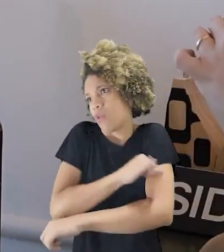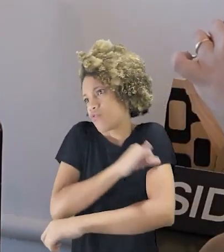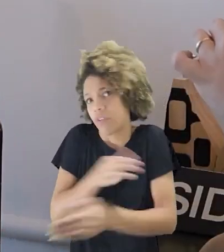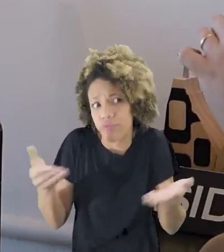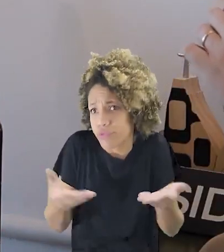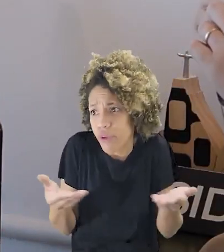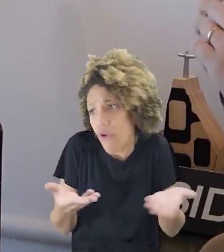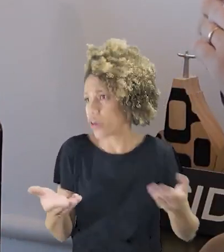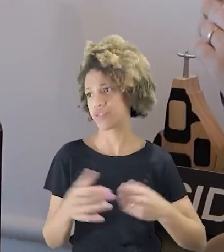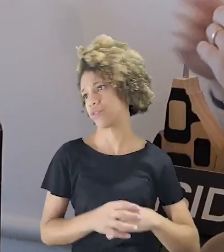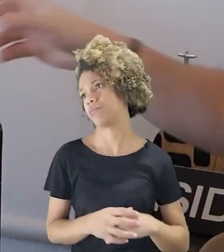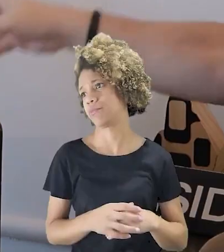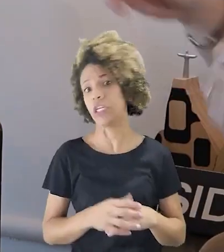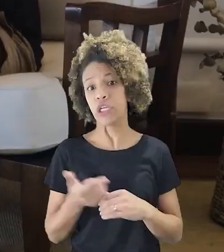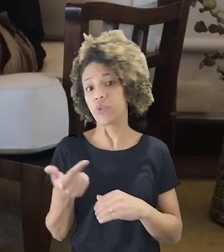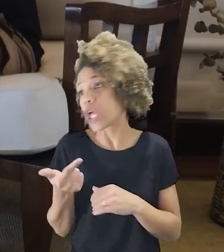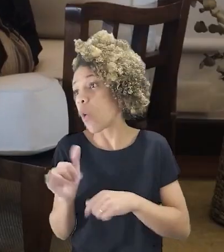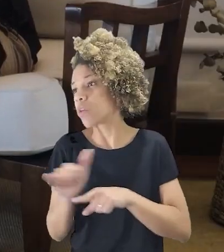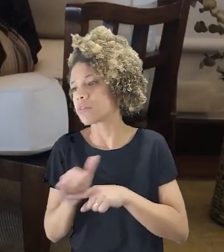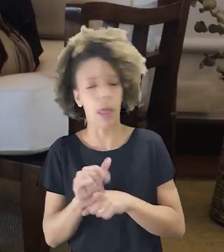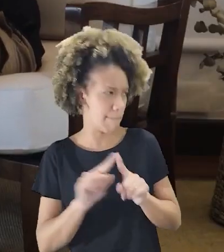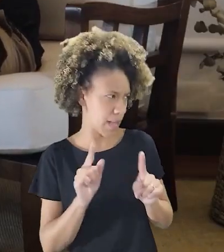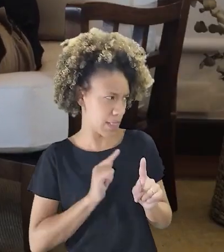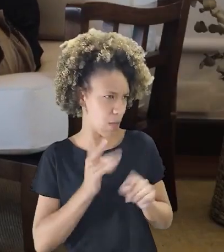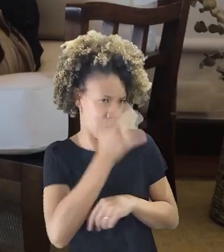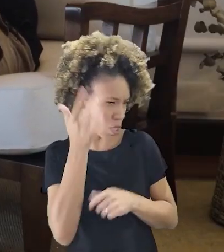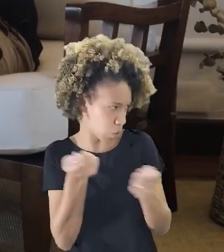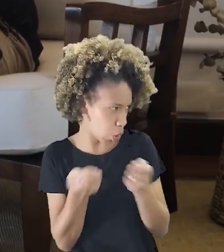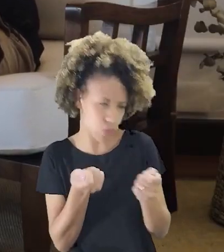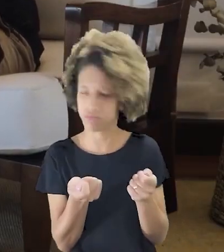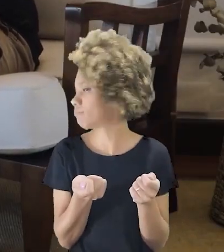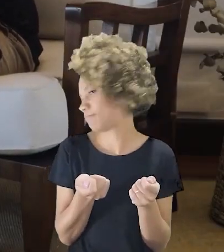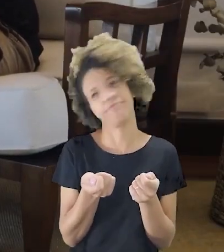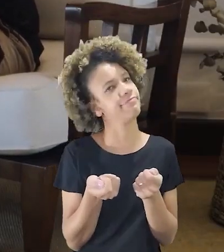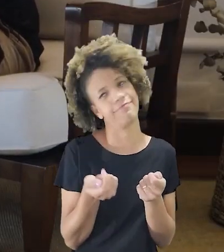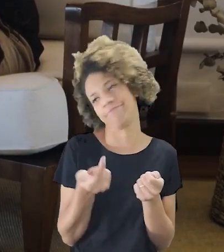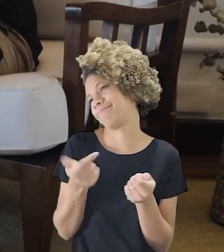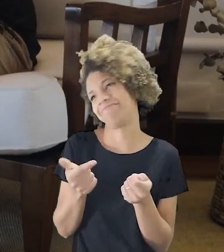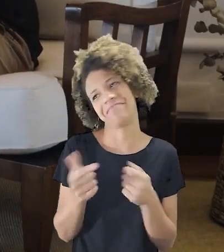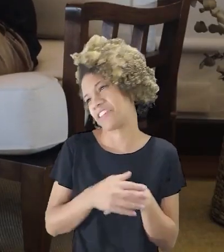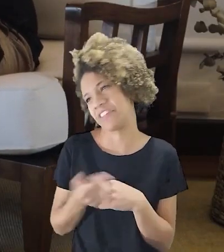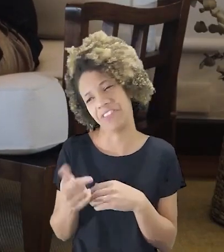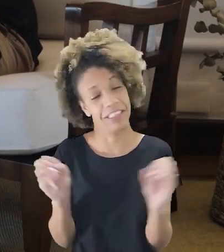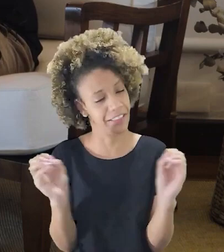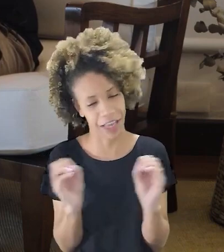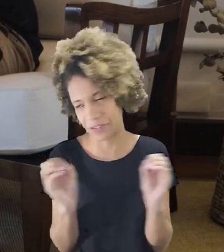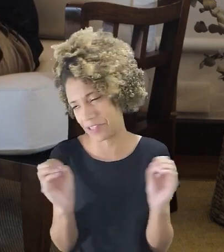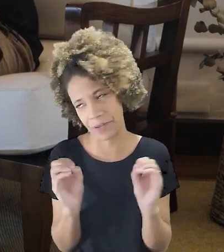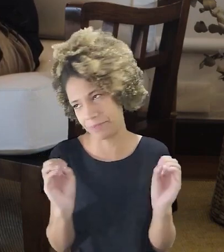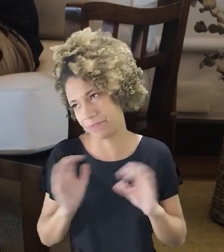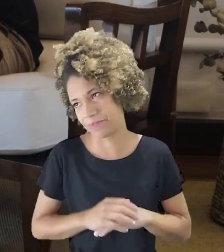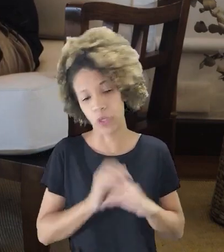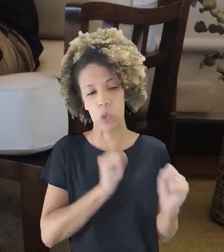Tá. E aqui não tem outra solução. Mas tem alguém que controla isso? Porque assim... Não, não existe um 01 do crime no Rio de Janeiro. É isso que eu queria saber.